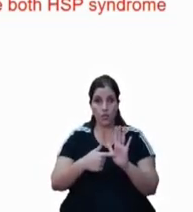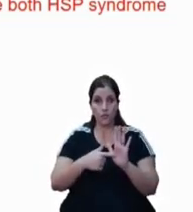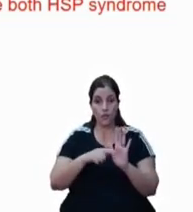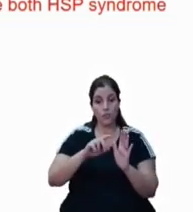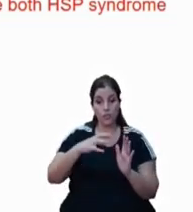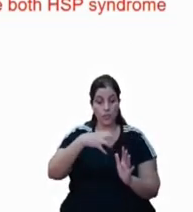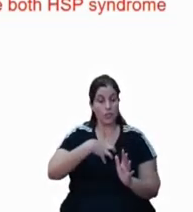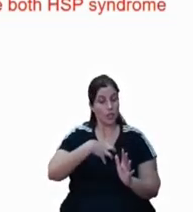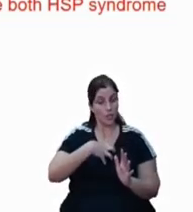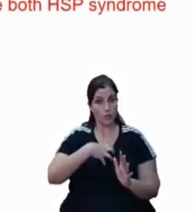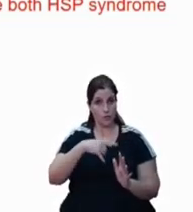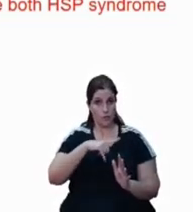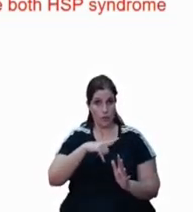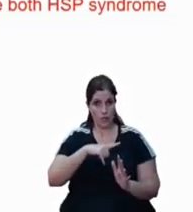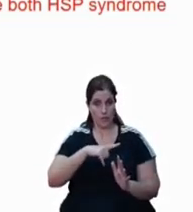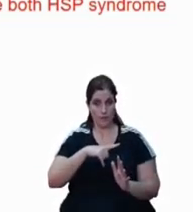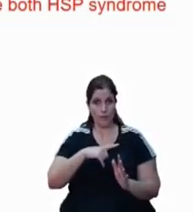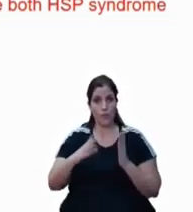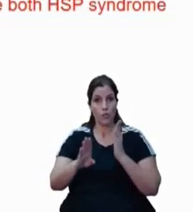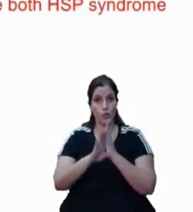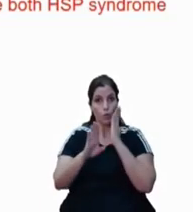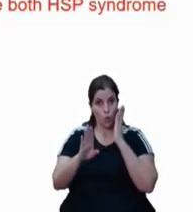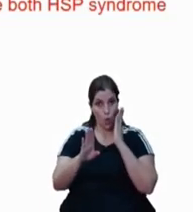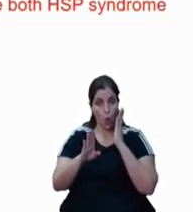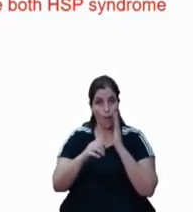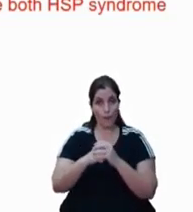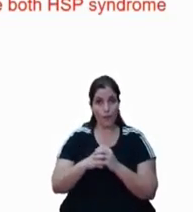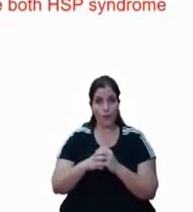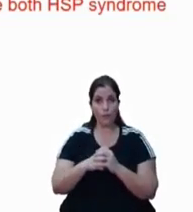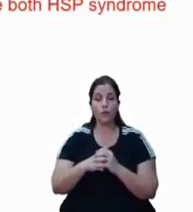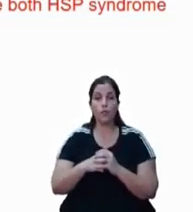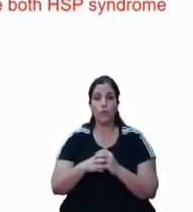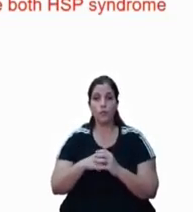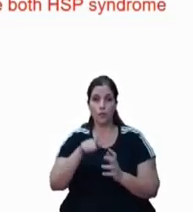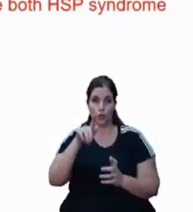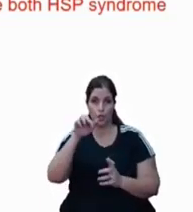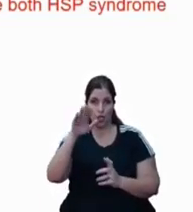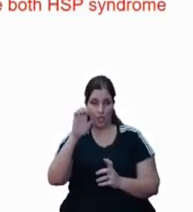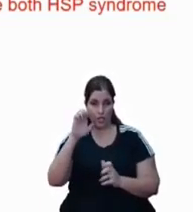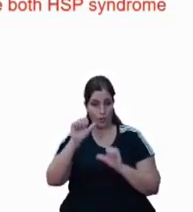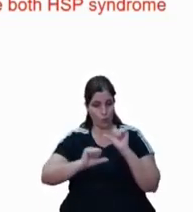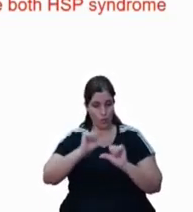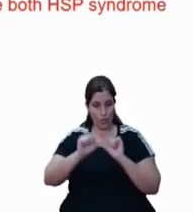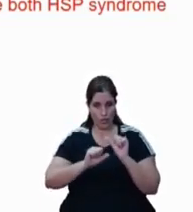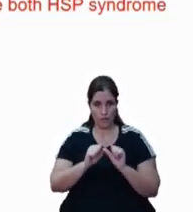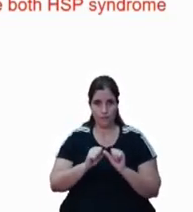sintomas. Este achado indica que mutações nesses genes, como